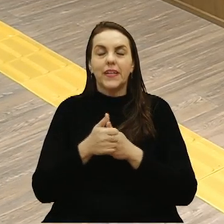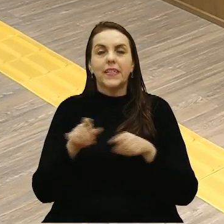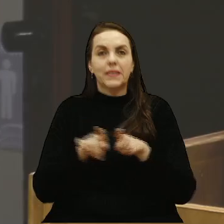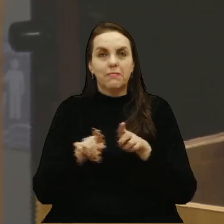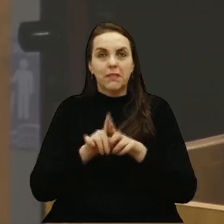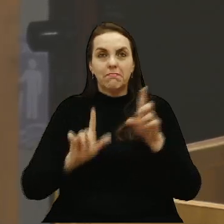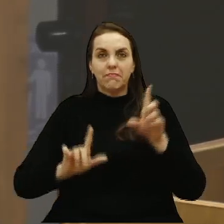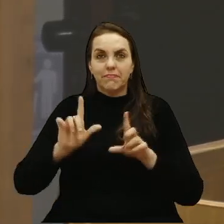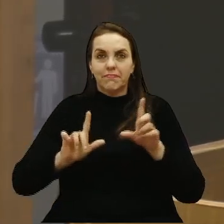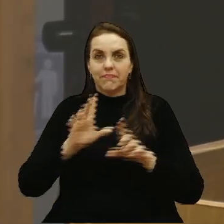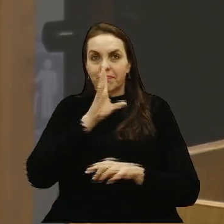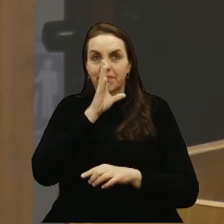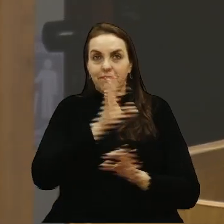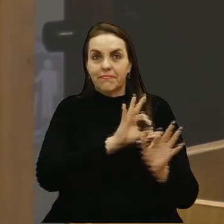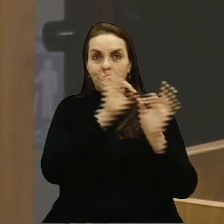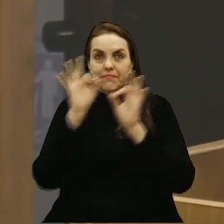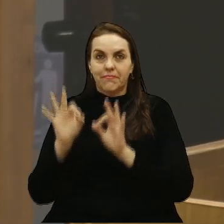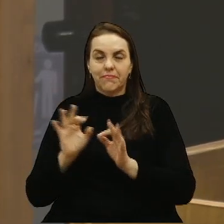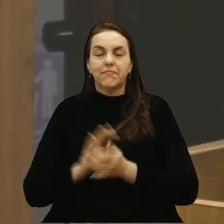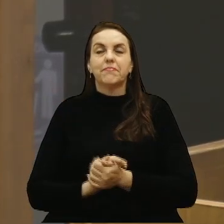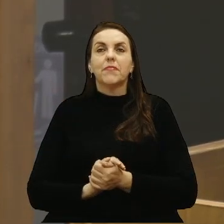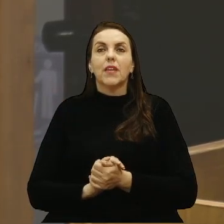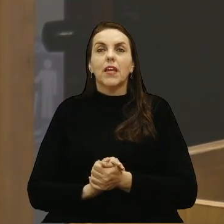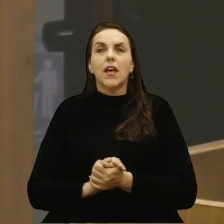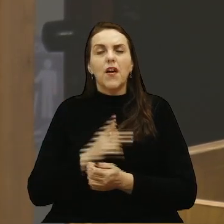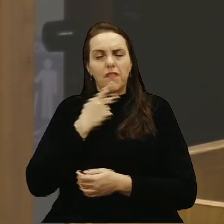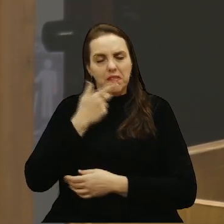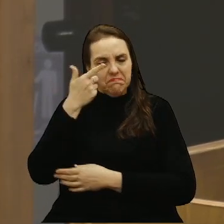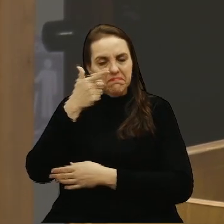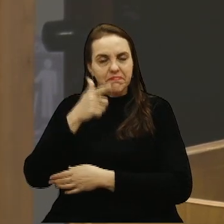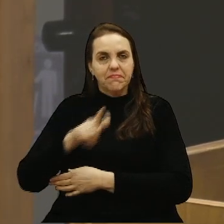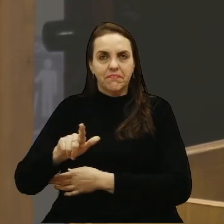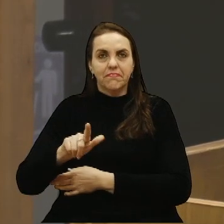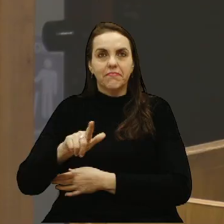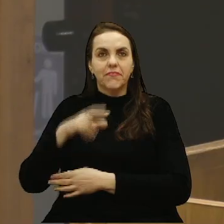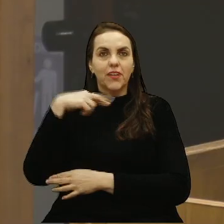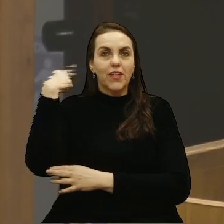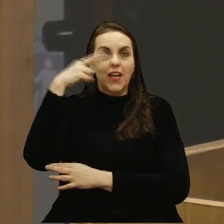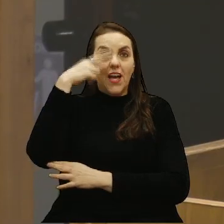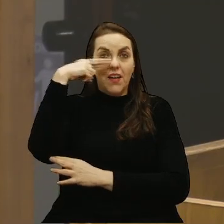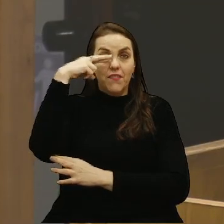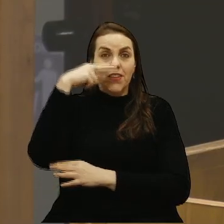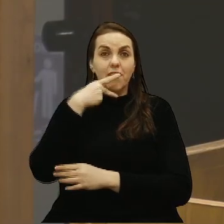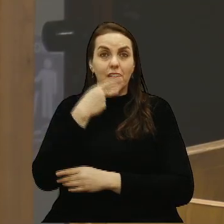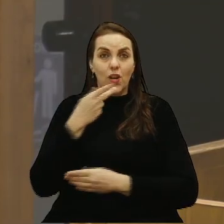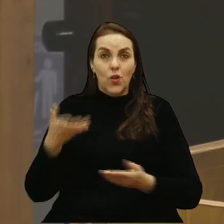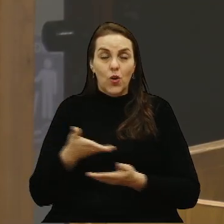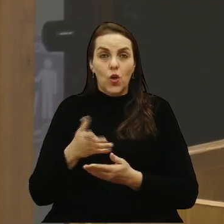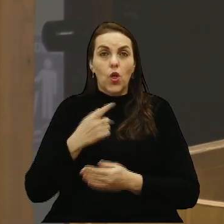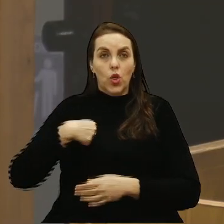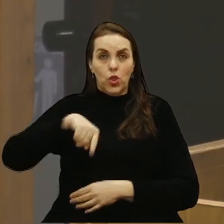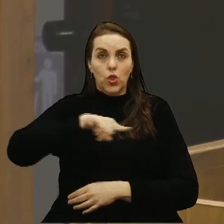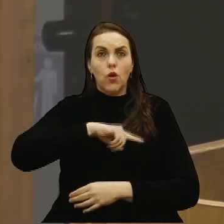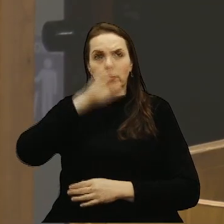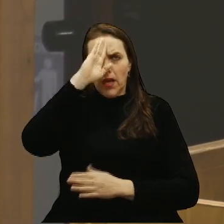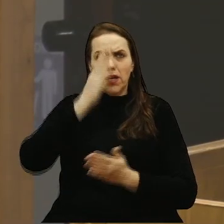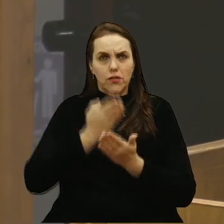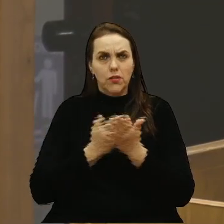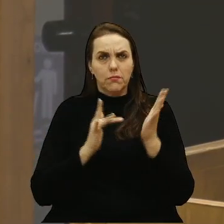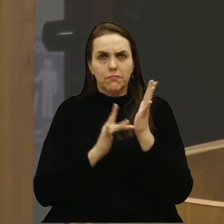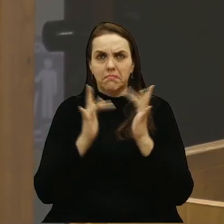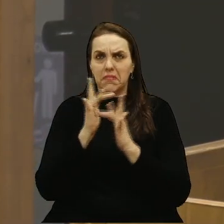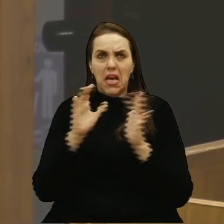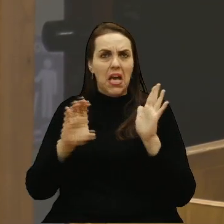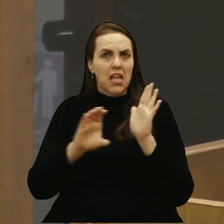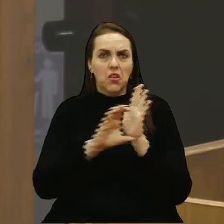também. Aproveito e reforço que o vereador Rafinha falou aqui, e lembro de um princípio, vereador Rafinha, nós cristãos, né, independente de católicos ou